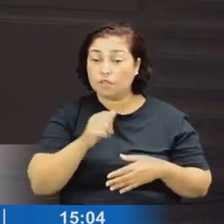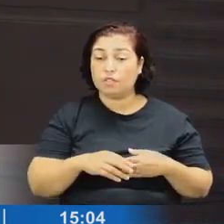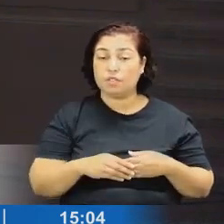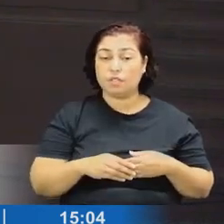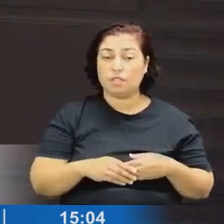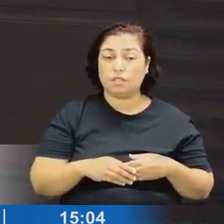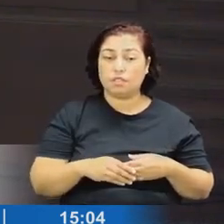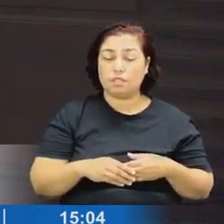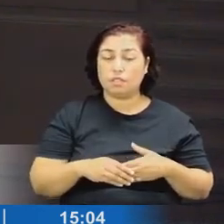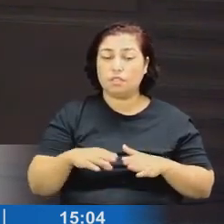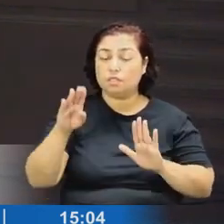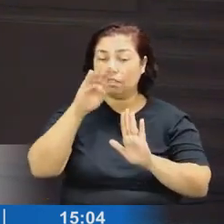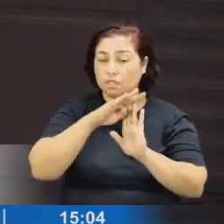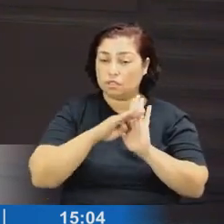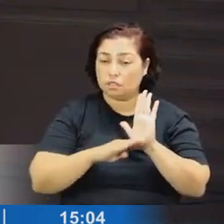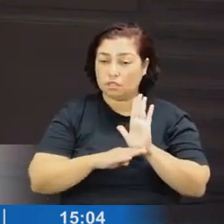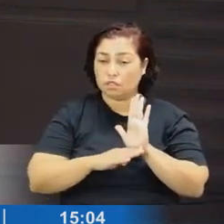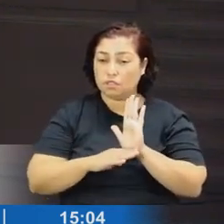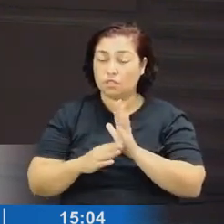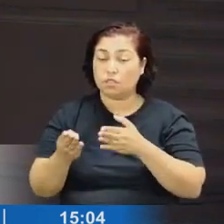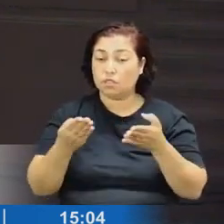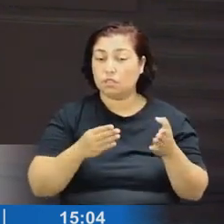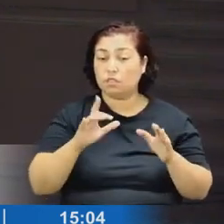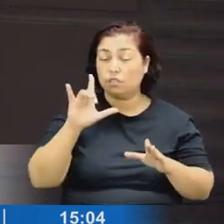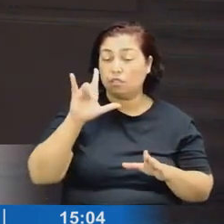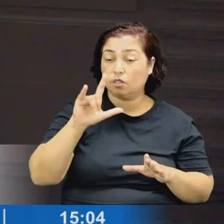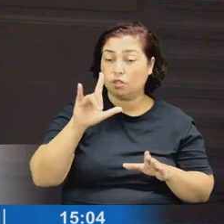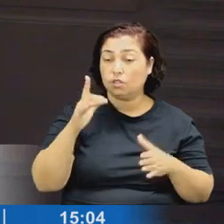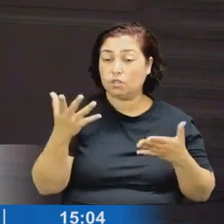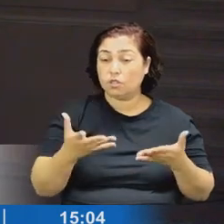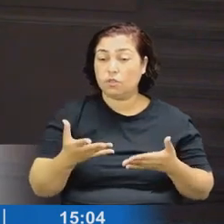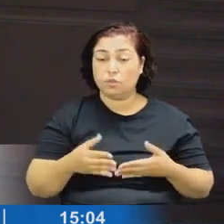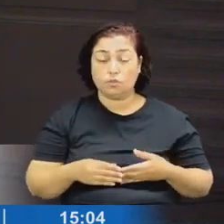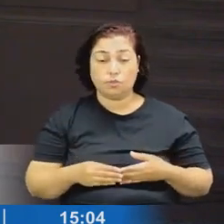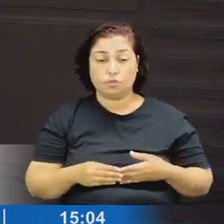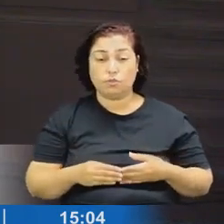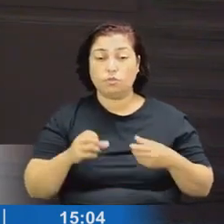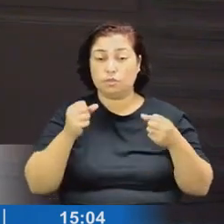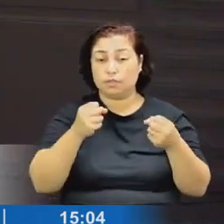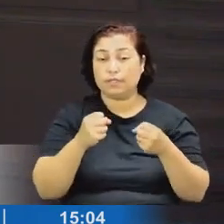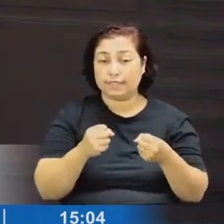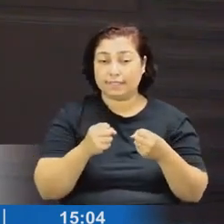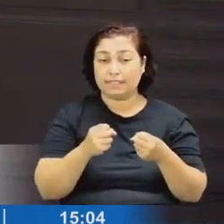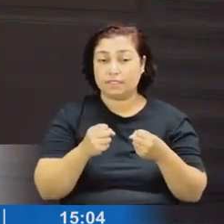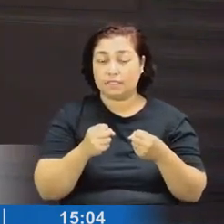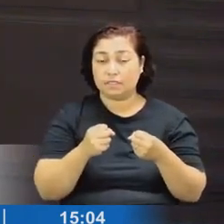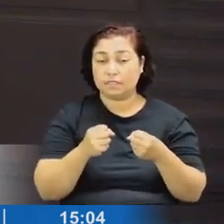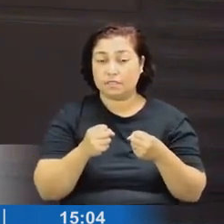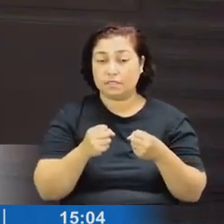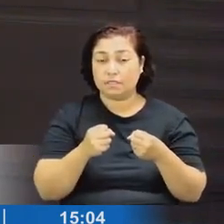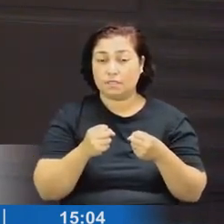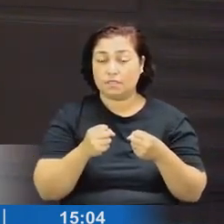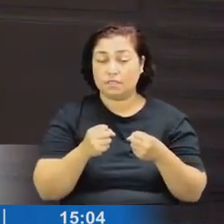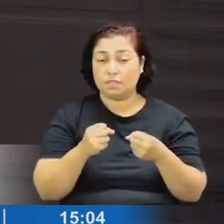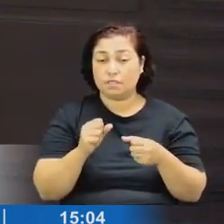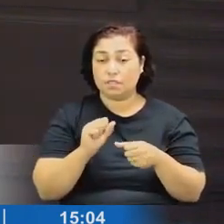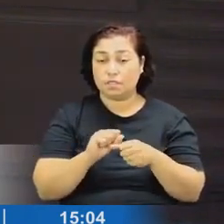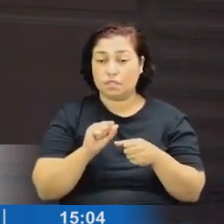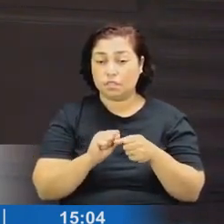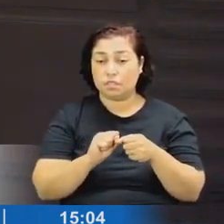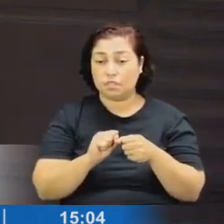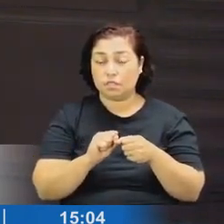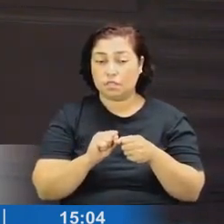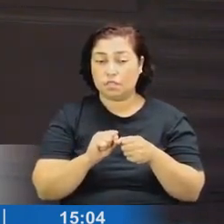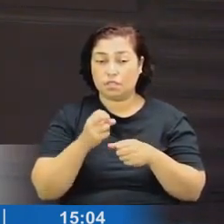passa uma pá assim Aí traz para o Instagram porque é onde realmente pode ser não dá para gravar isso aí eu teria que fazer uma